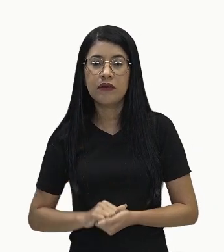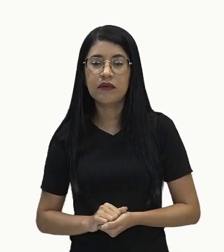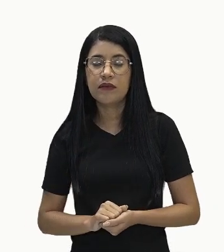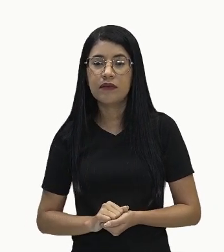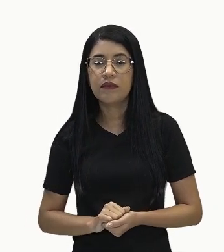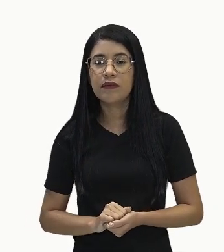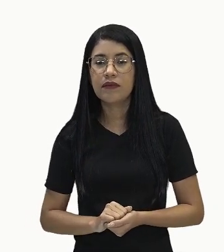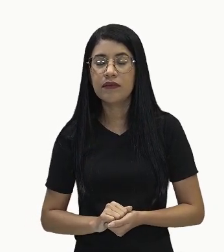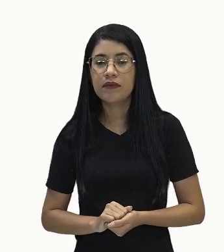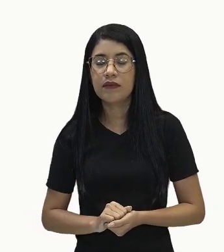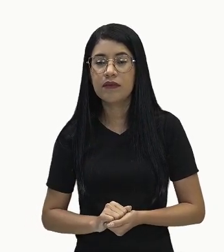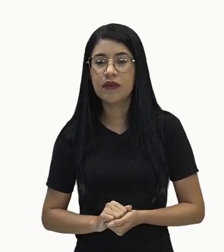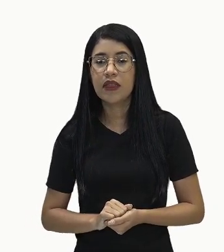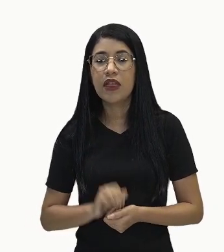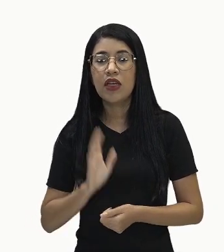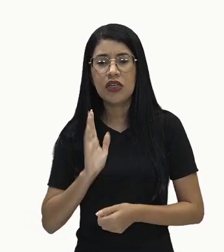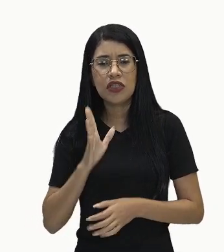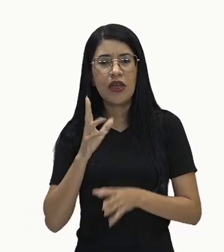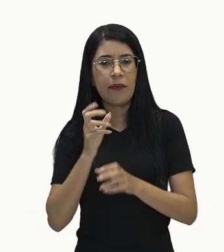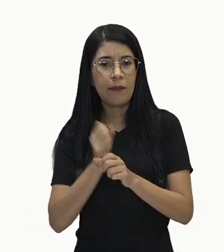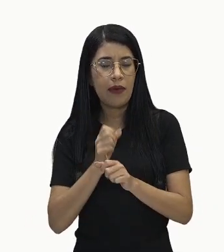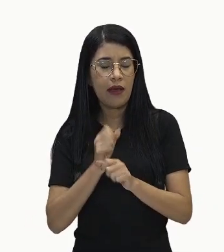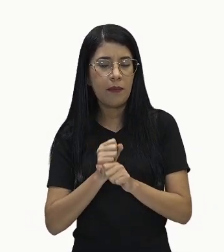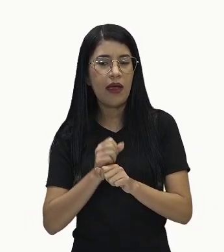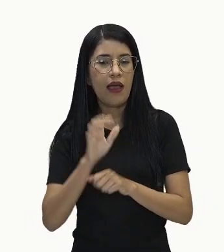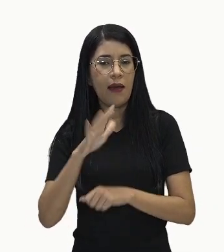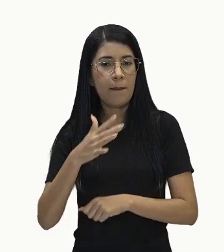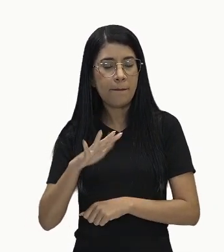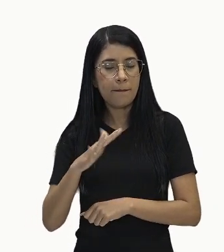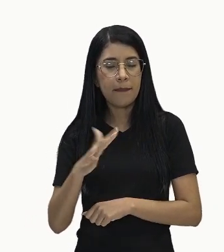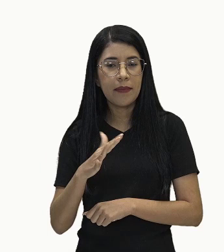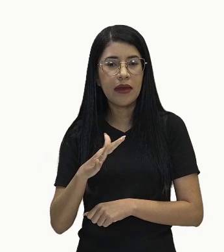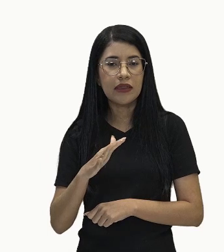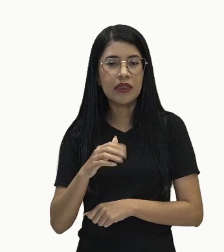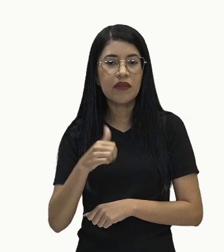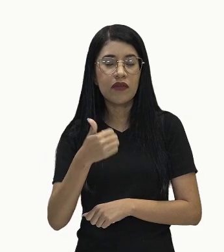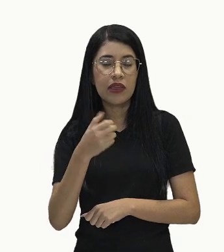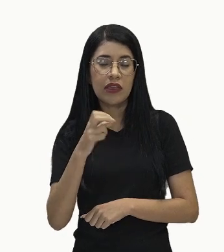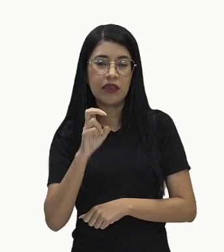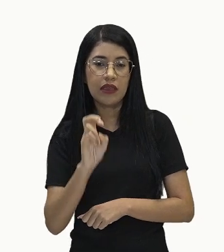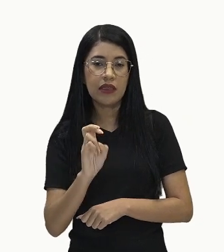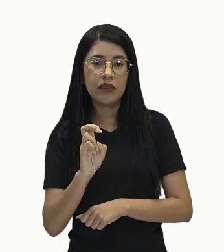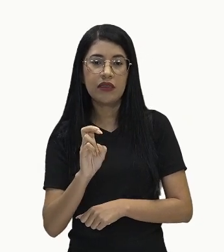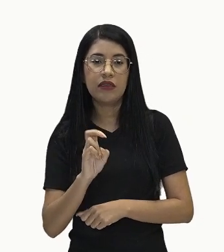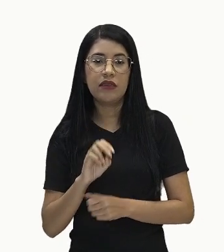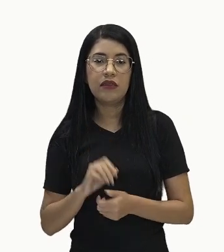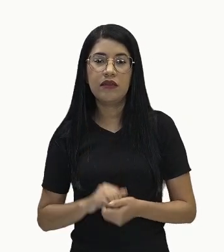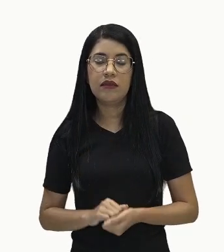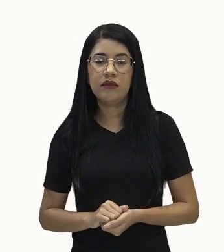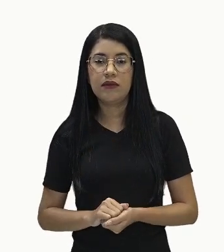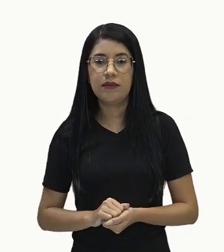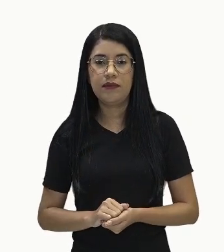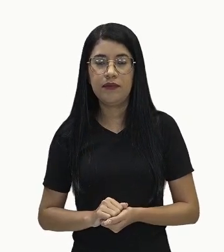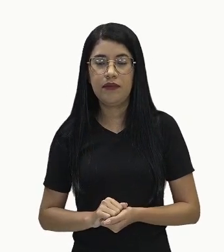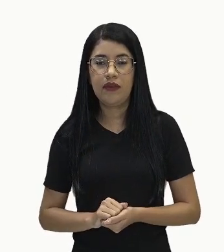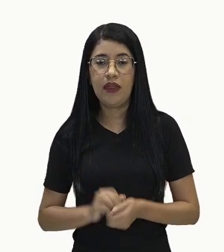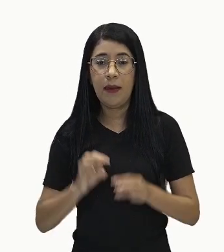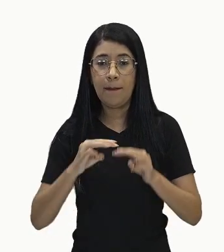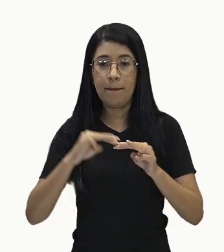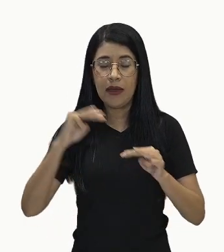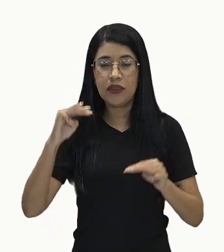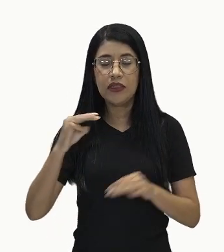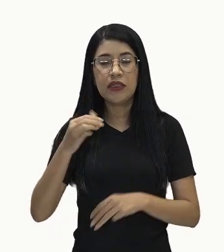Em língua portuguesa, 15. Em conhecimentos gerais, 16. Nesse caso, né, já foi calculada a média,